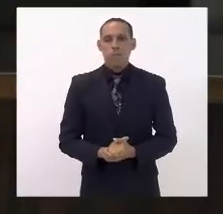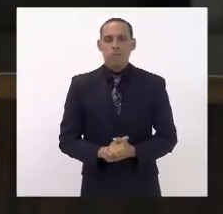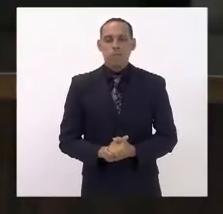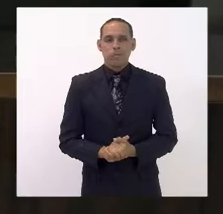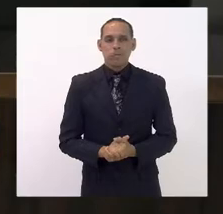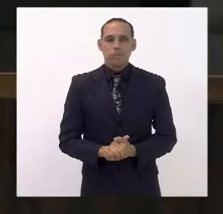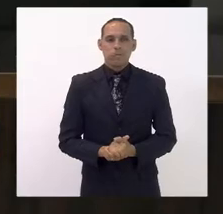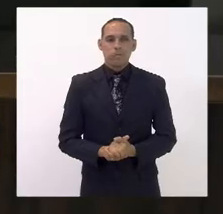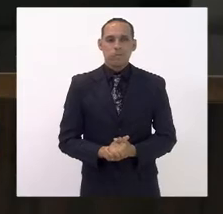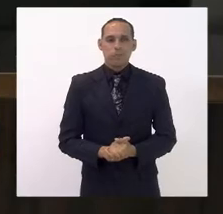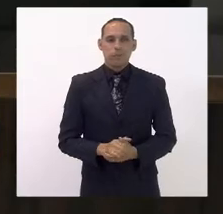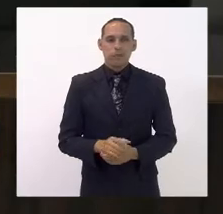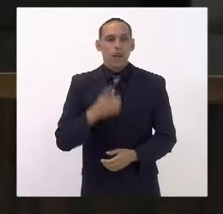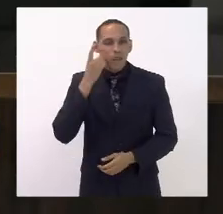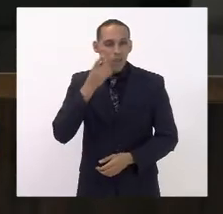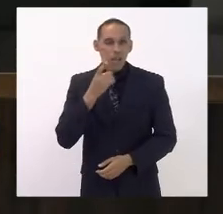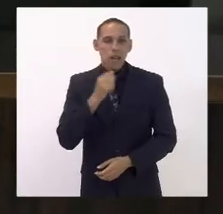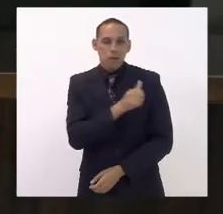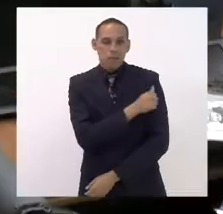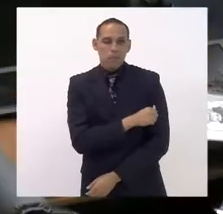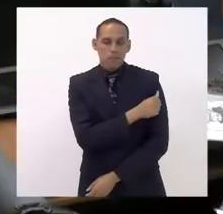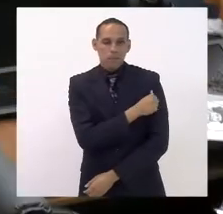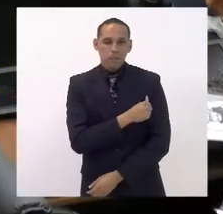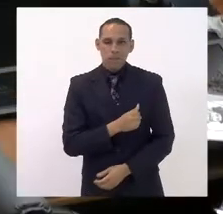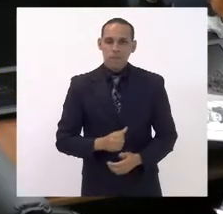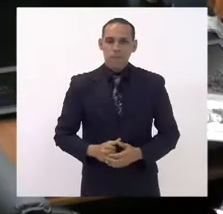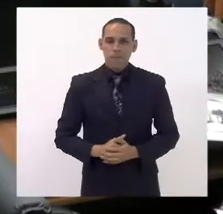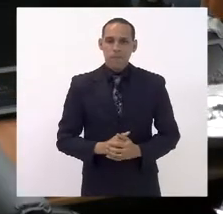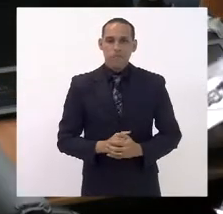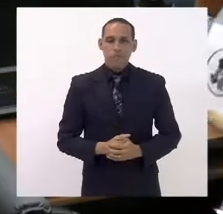Direitos da Mulher, deputada enfermeira Rejane.